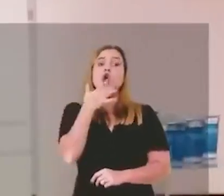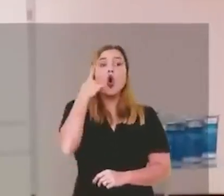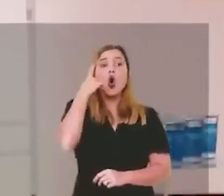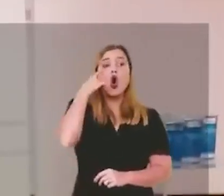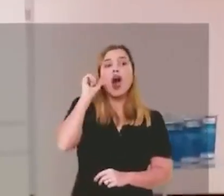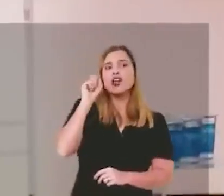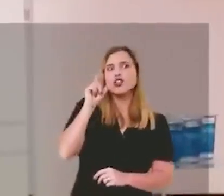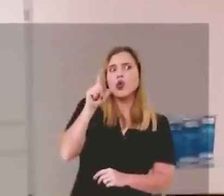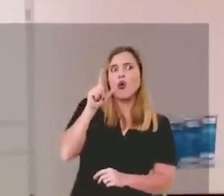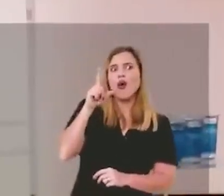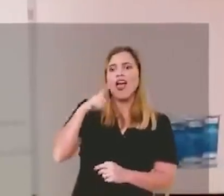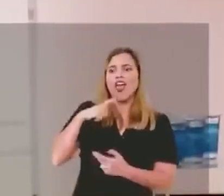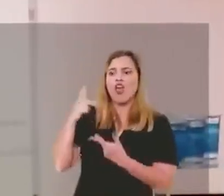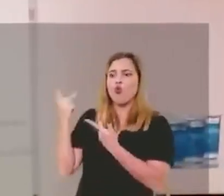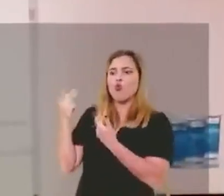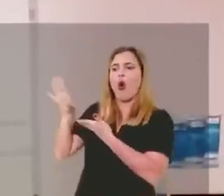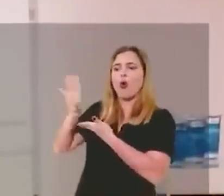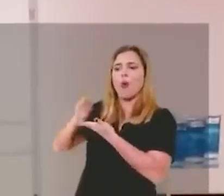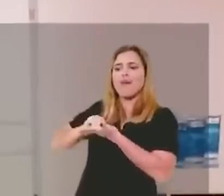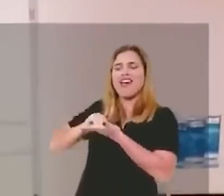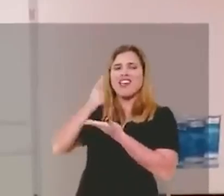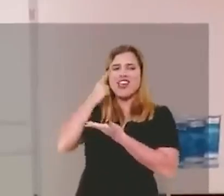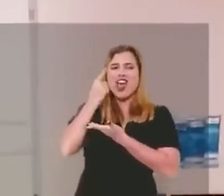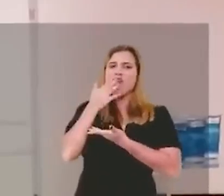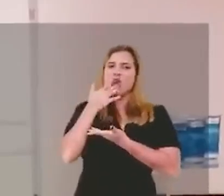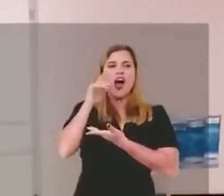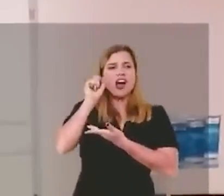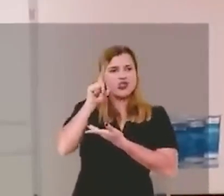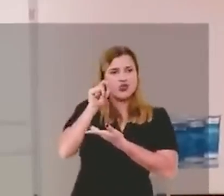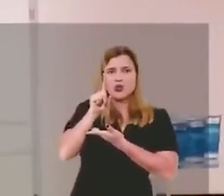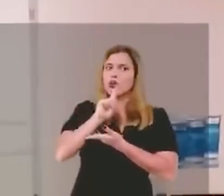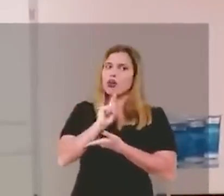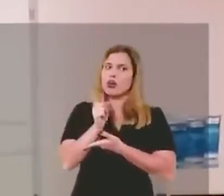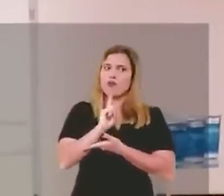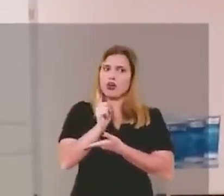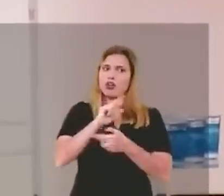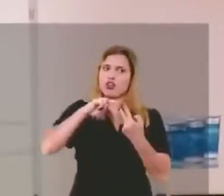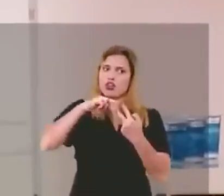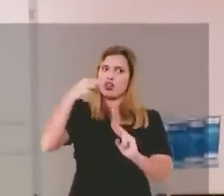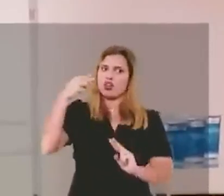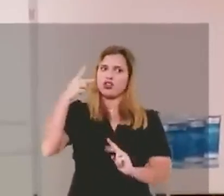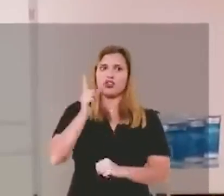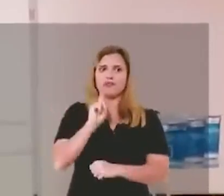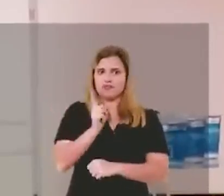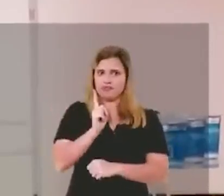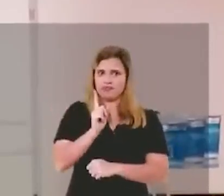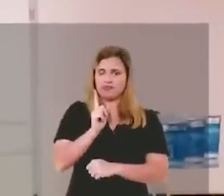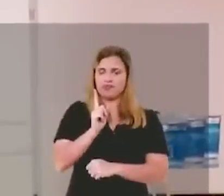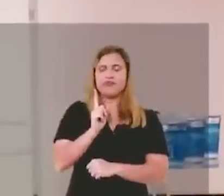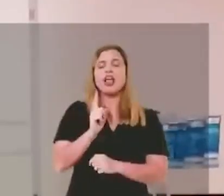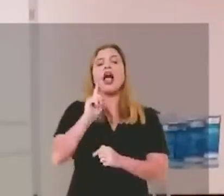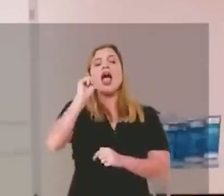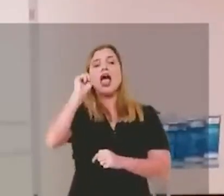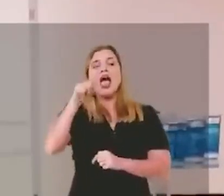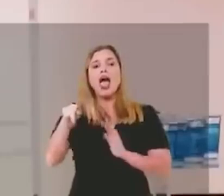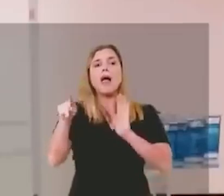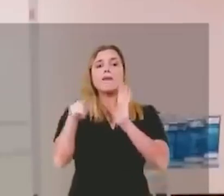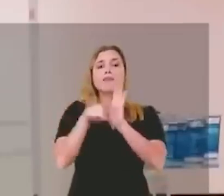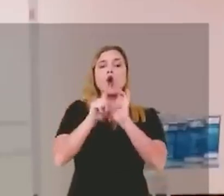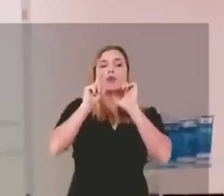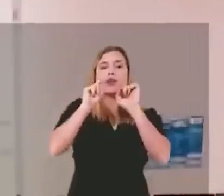berço, sou batista, sou assembleiano, sou da